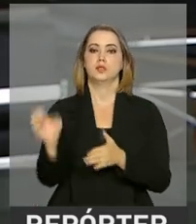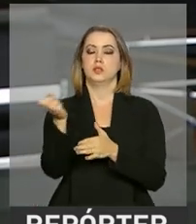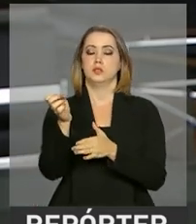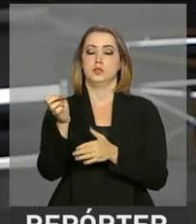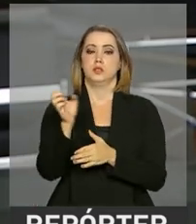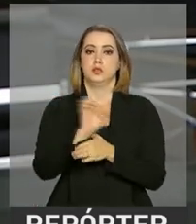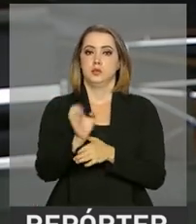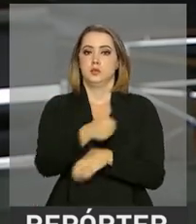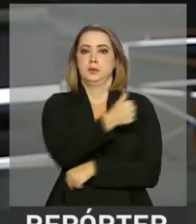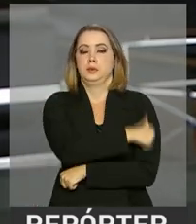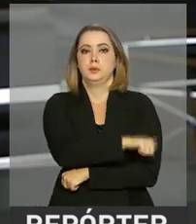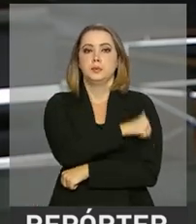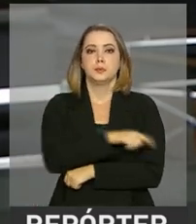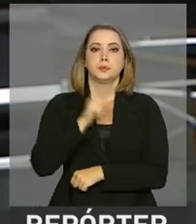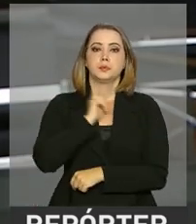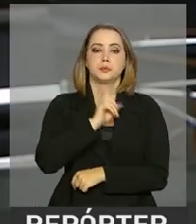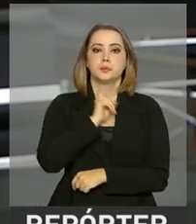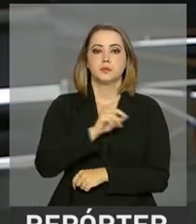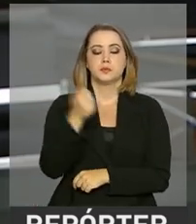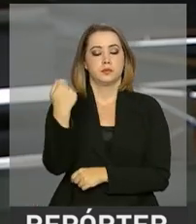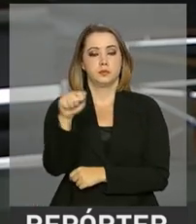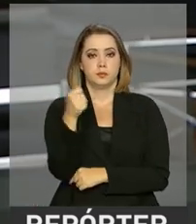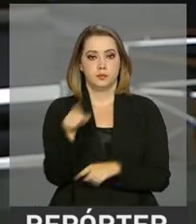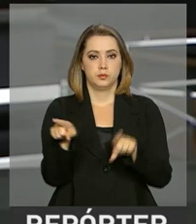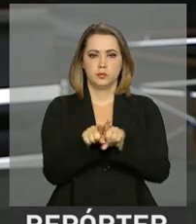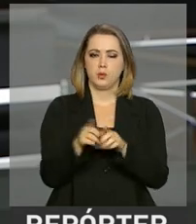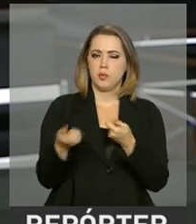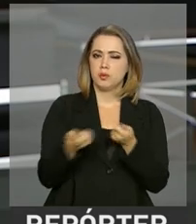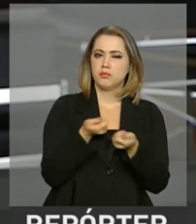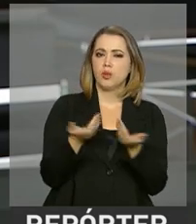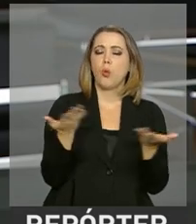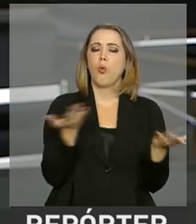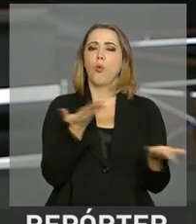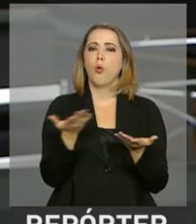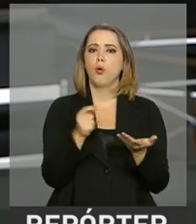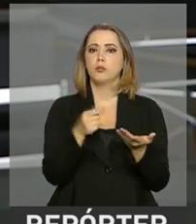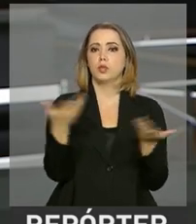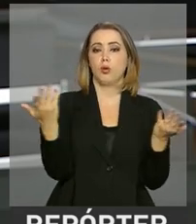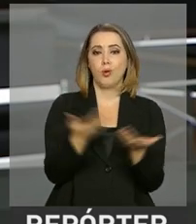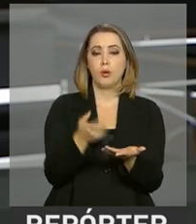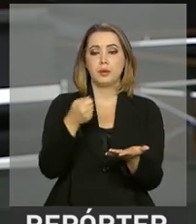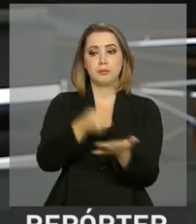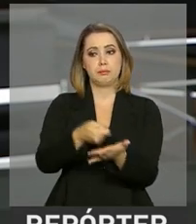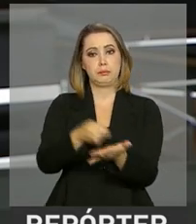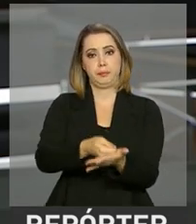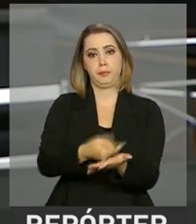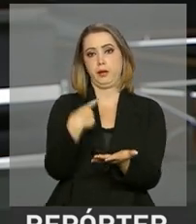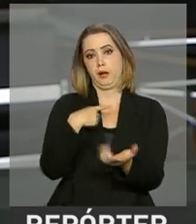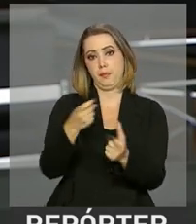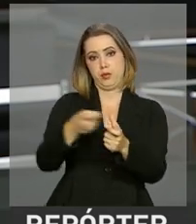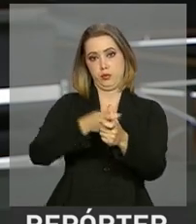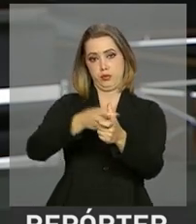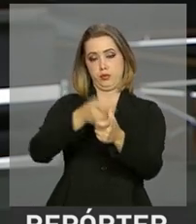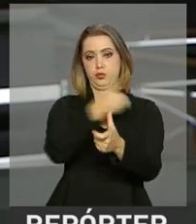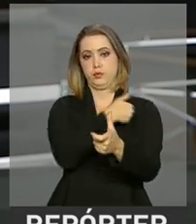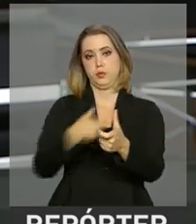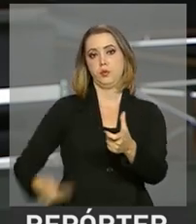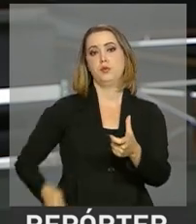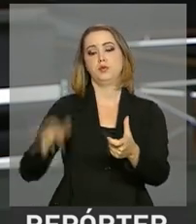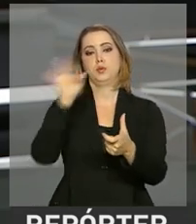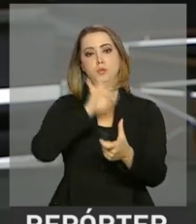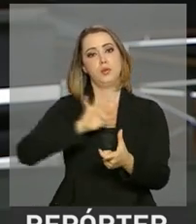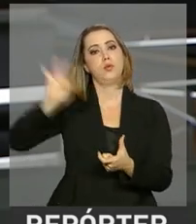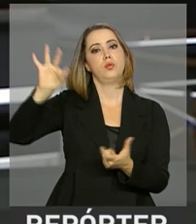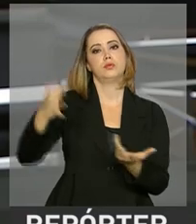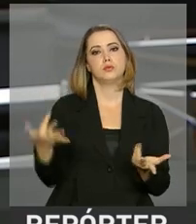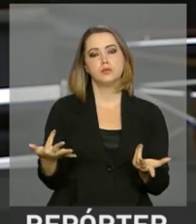o regime de recuperação fiscal. Esse regime permite que os estados suspendam temporariamente o pagamento da dívida